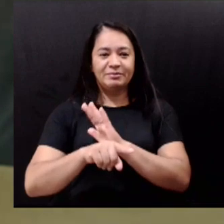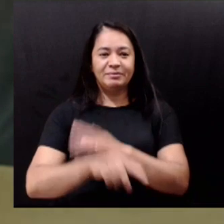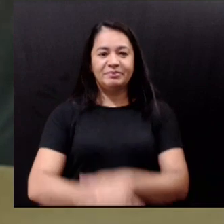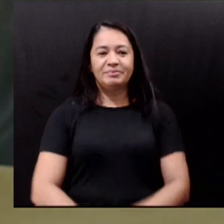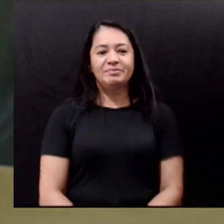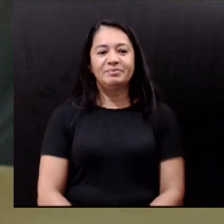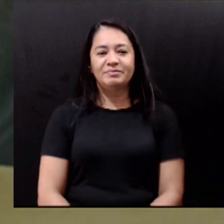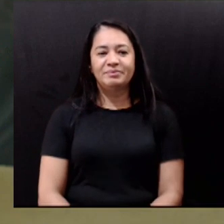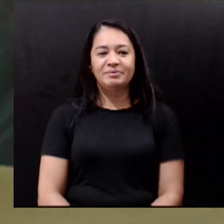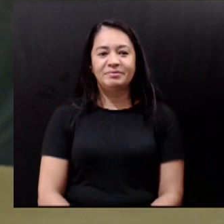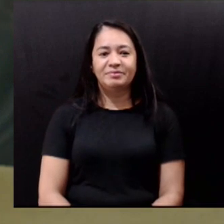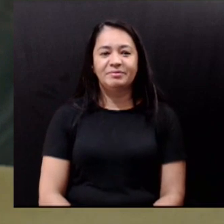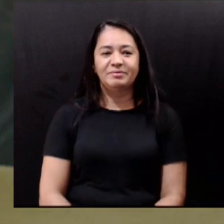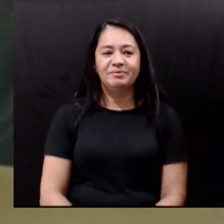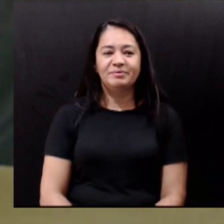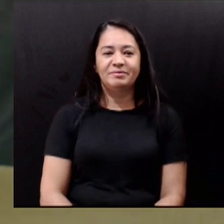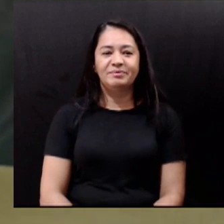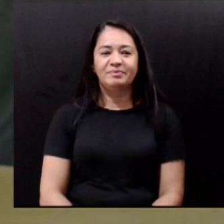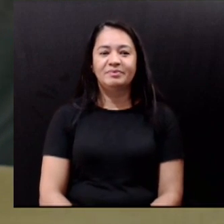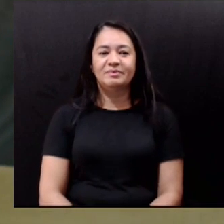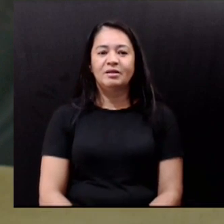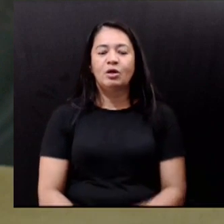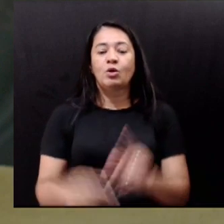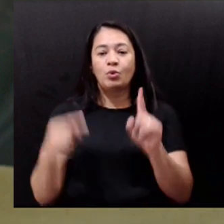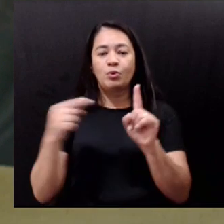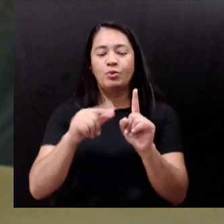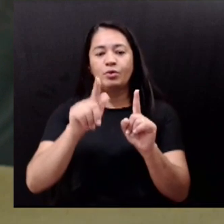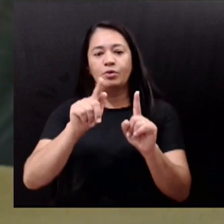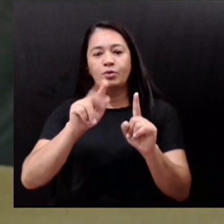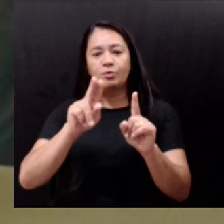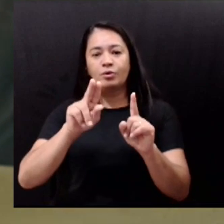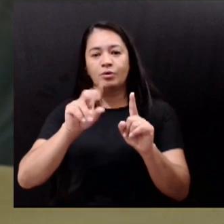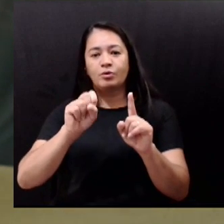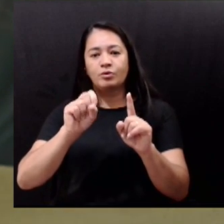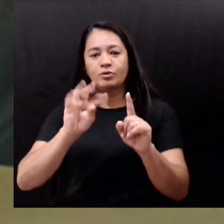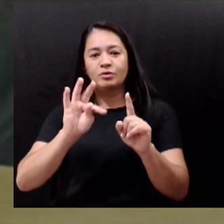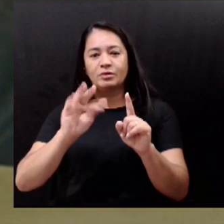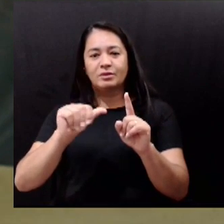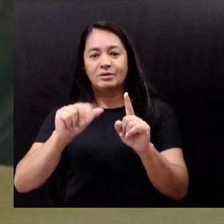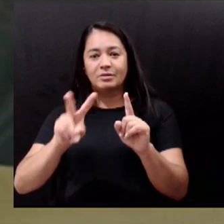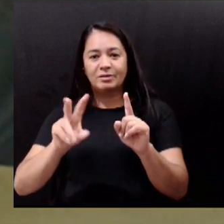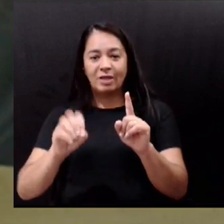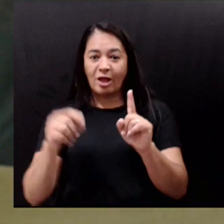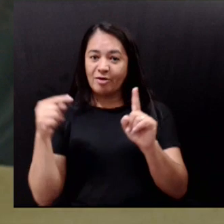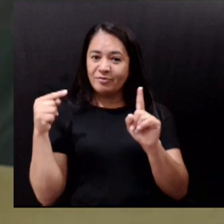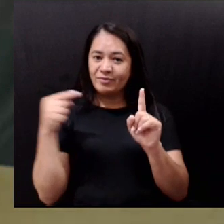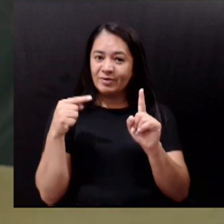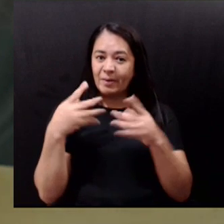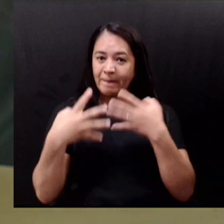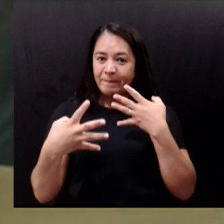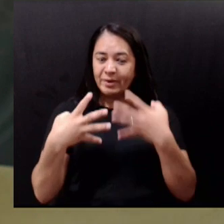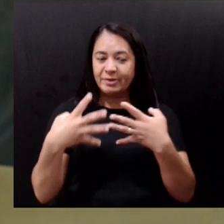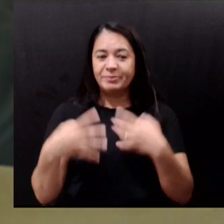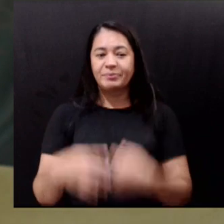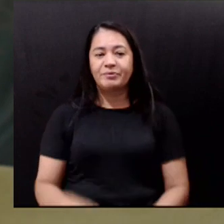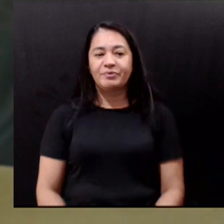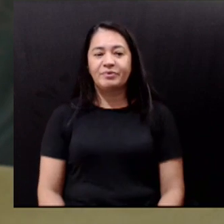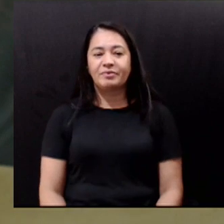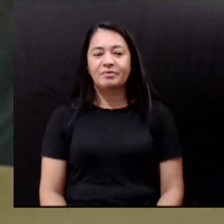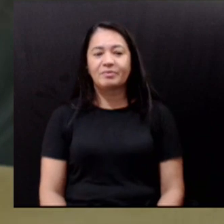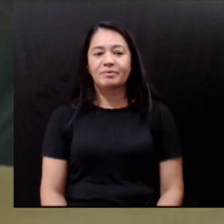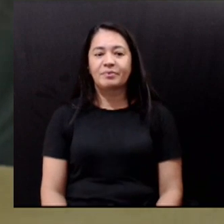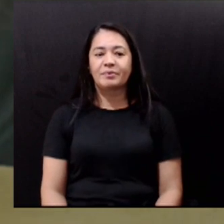dá tempo para mais uma. O Gustavo do Barão Geraldo. Alô, Gustavo, bom dia. Existe alguma ligação entre essa